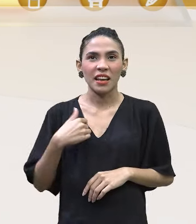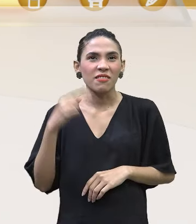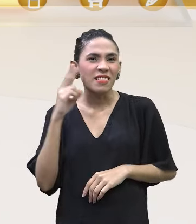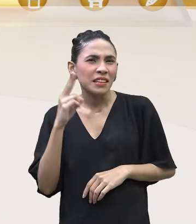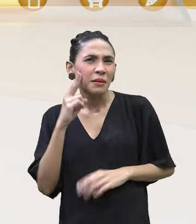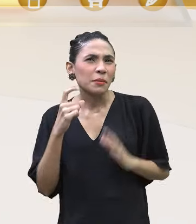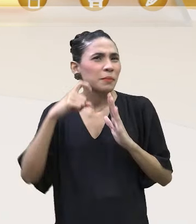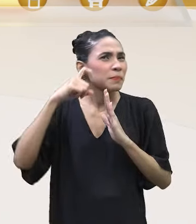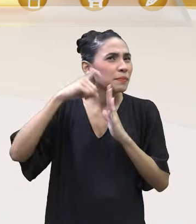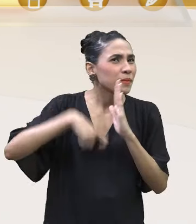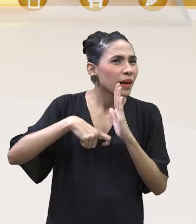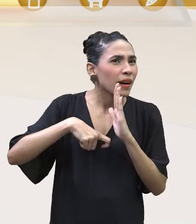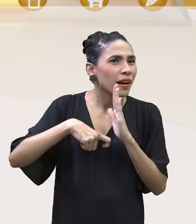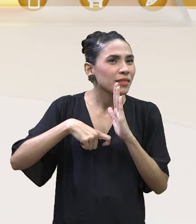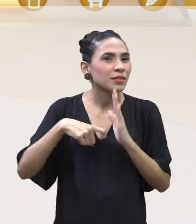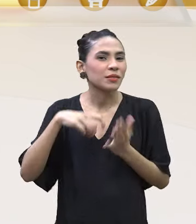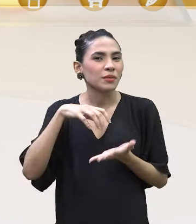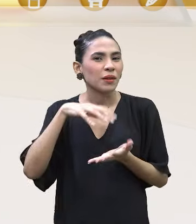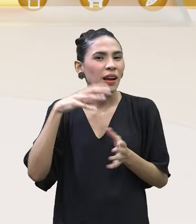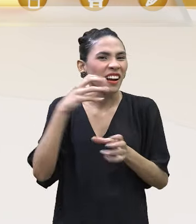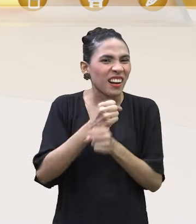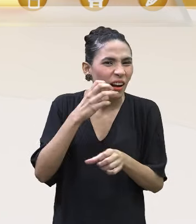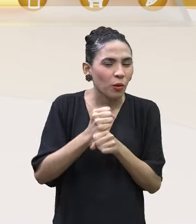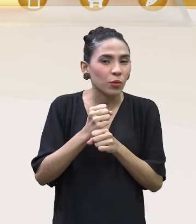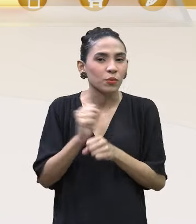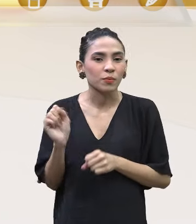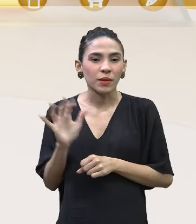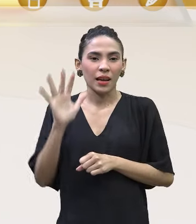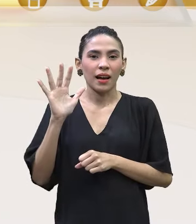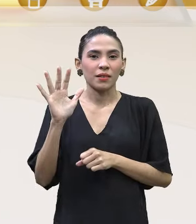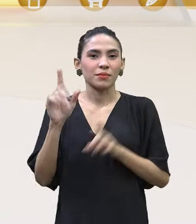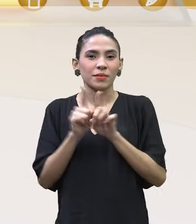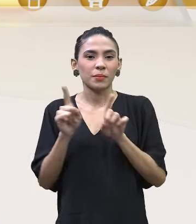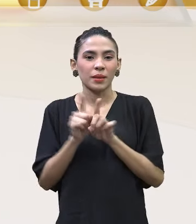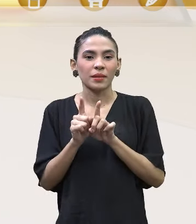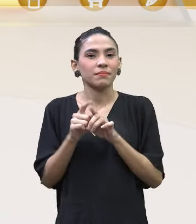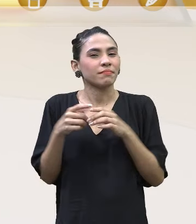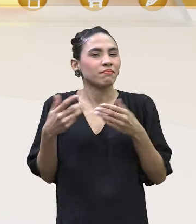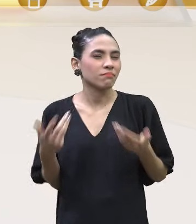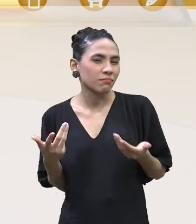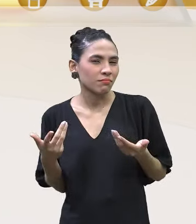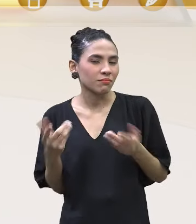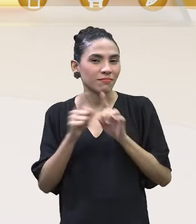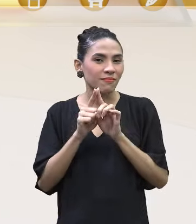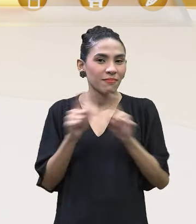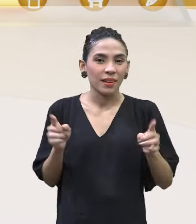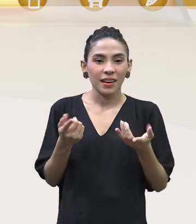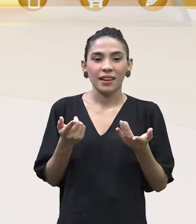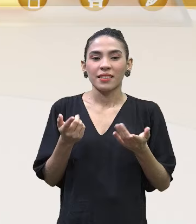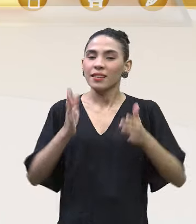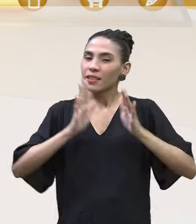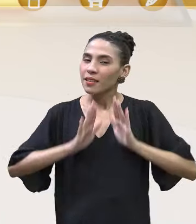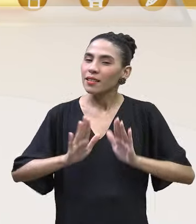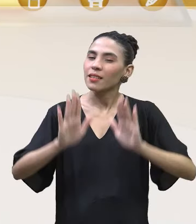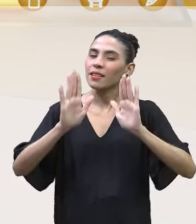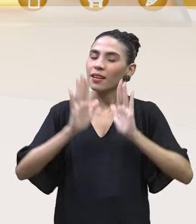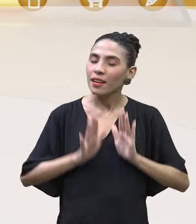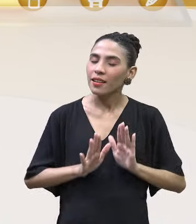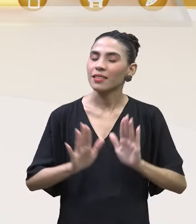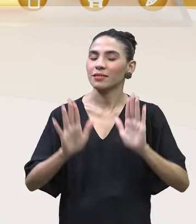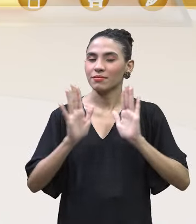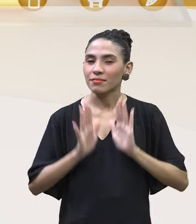taxa multa caro né hum n mas nessa aula nós não vamos tratar nesse sentio calma